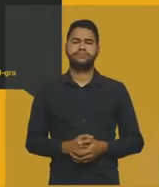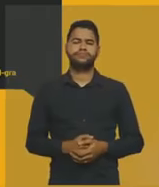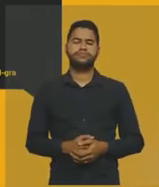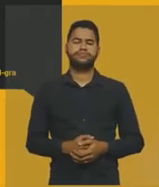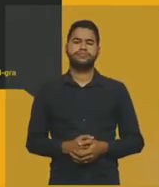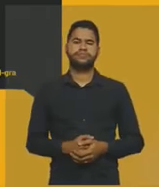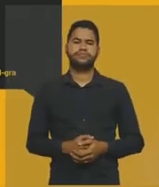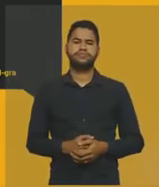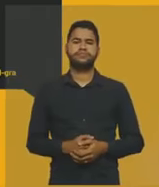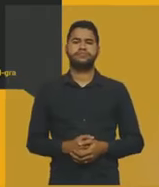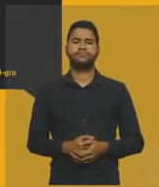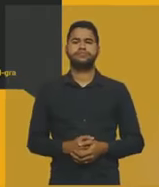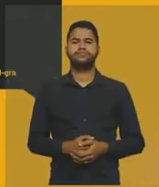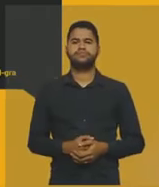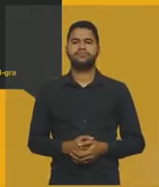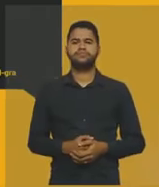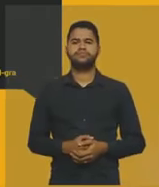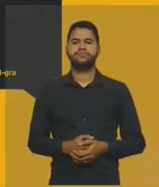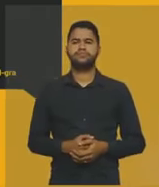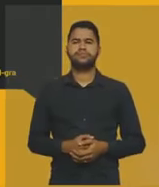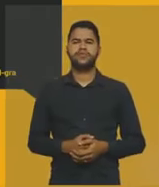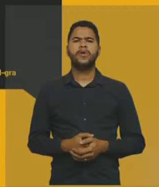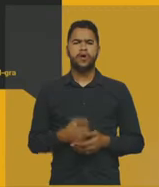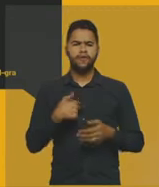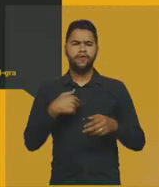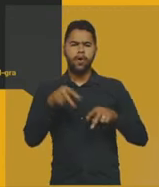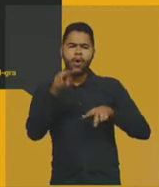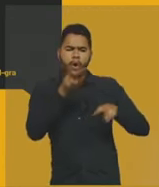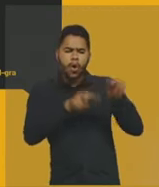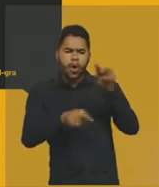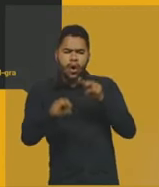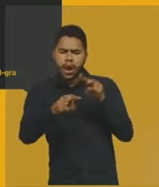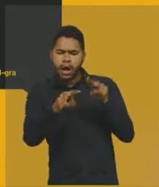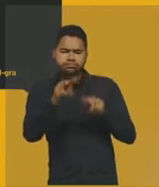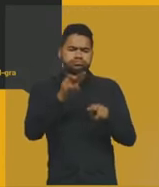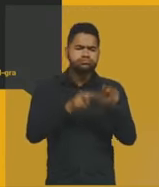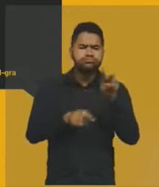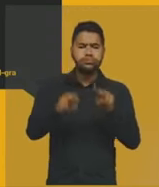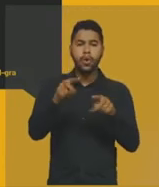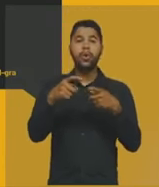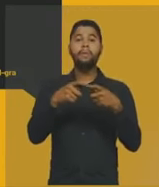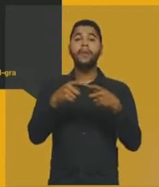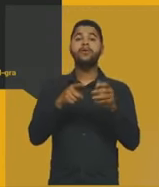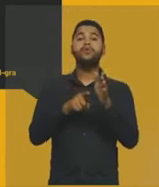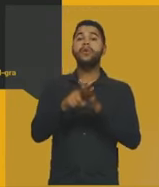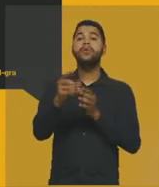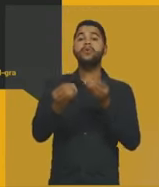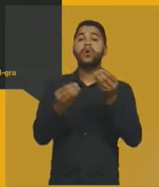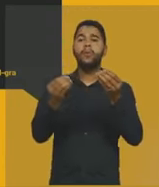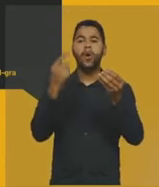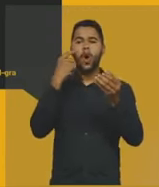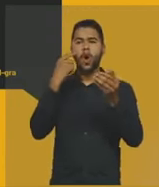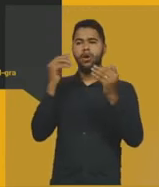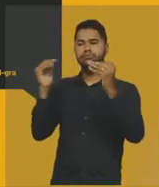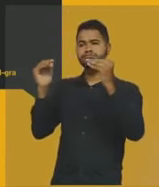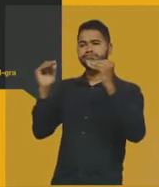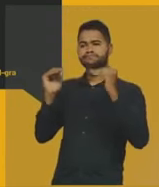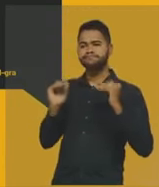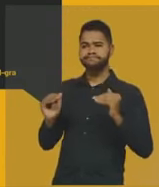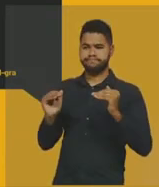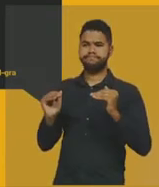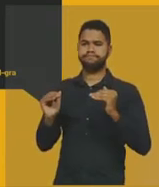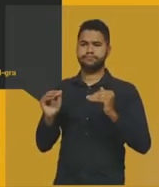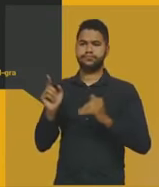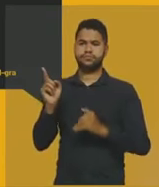heart condition. Deixe-me examiná-lo, o médico vai te perguntar. Como que ele perguntaria isso? Let me